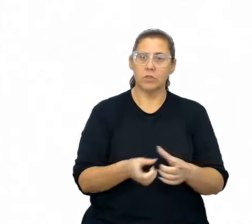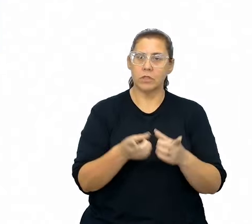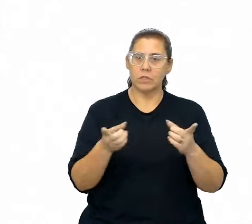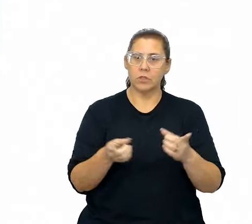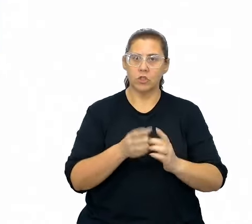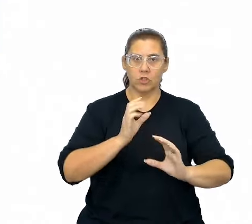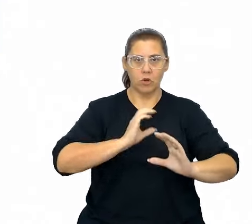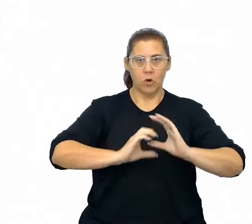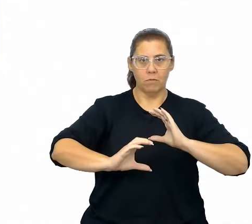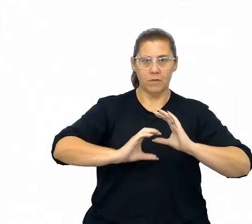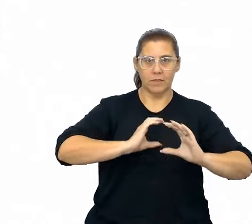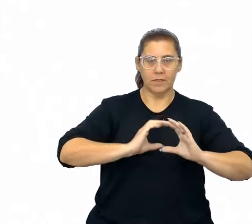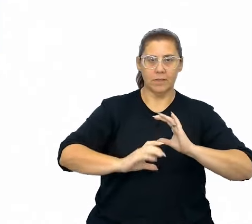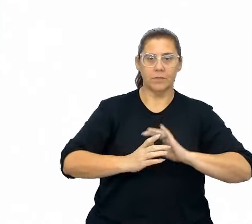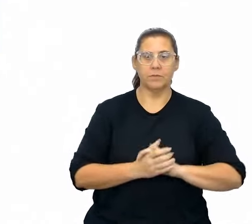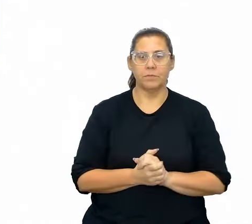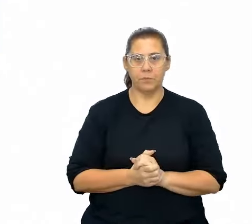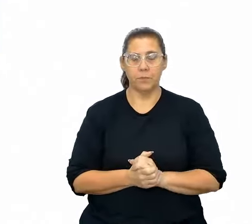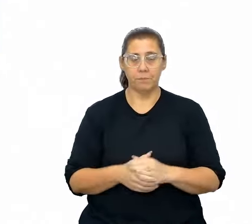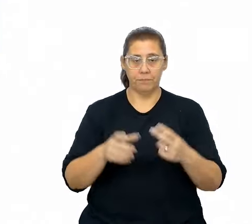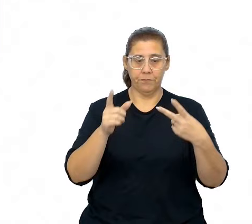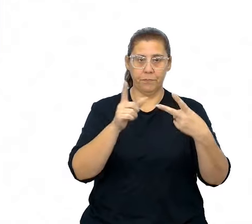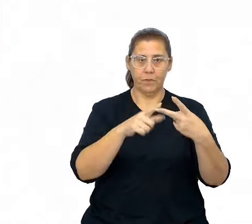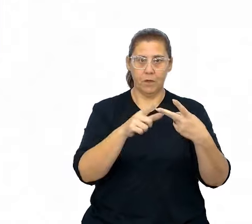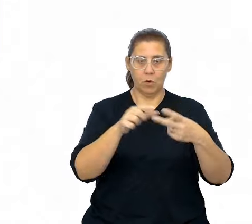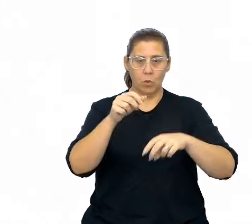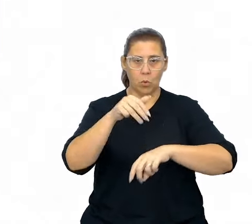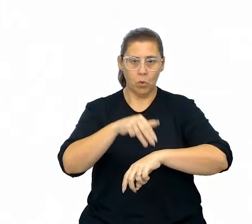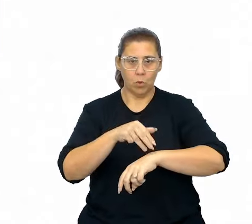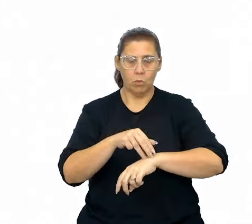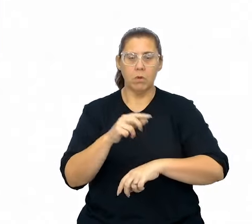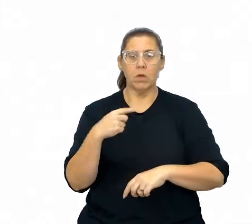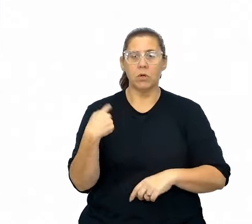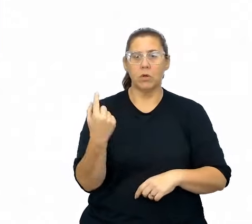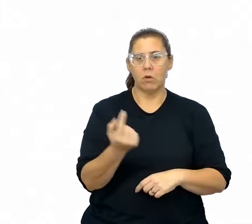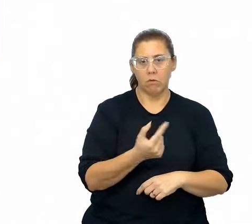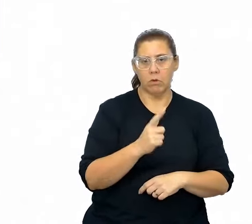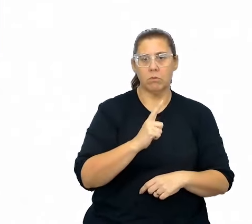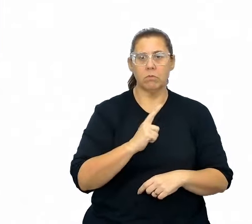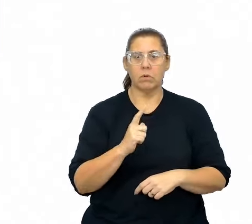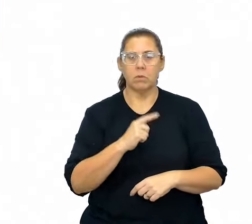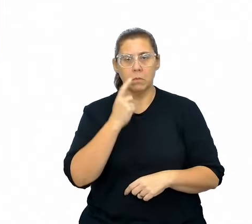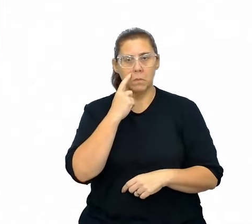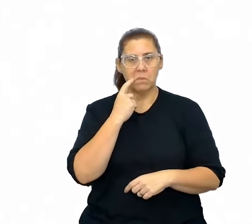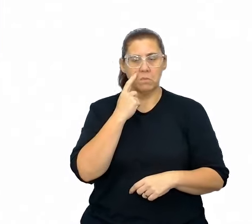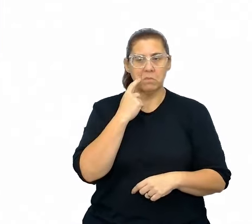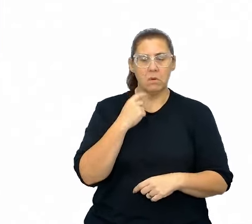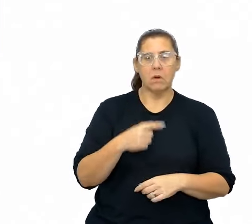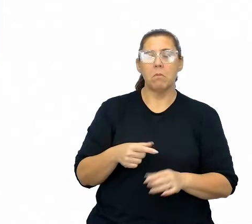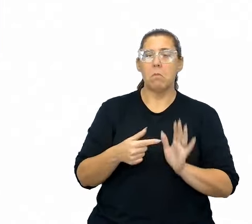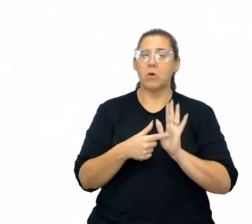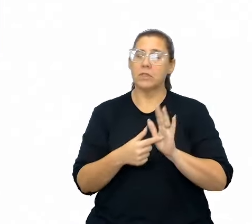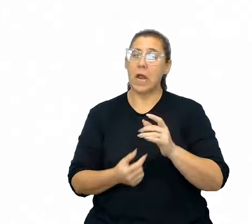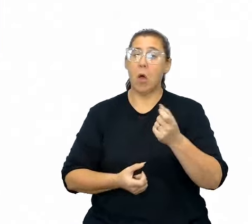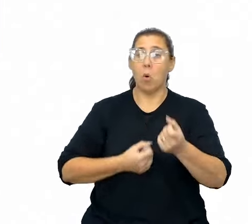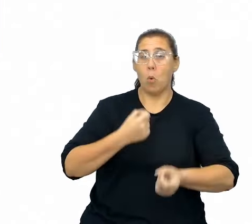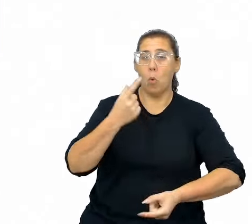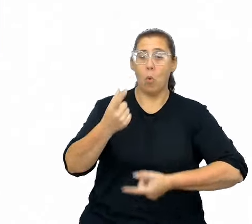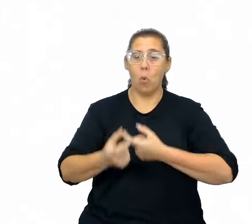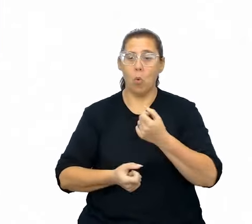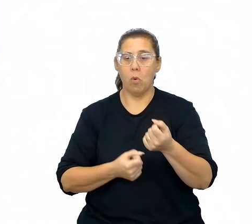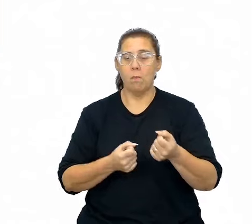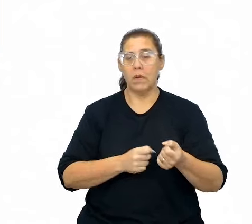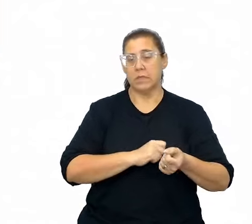e comunicativo. E no segundo momento, nós vamos pôr uma lupa em algumas atividades, a fim